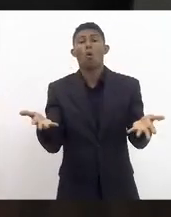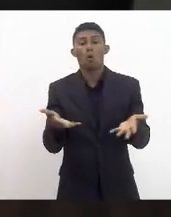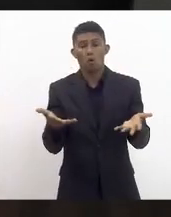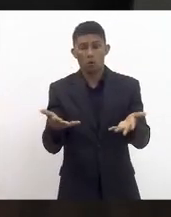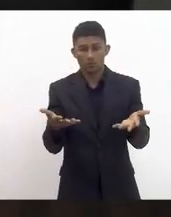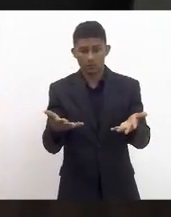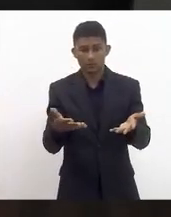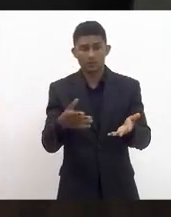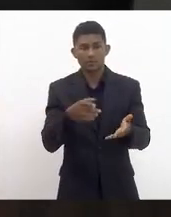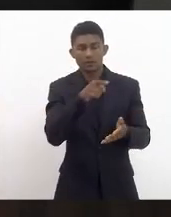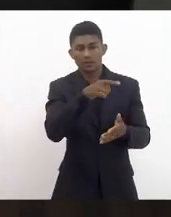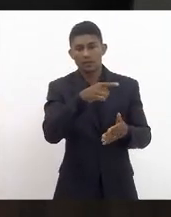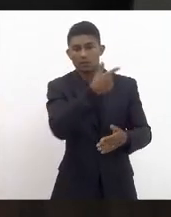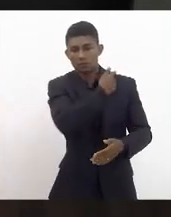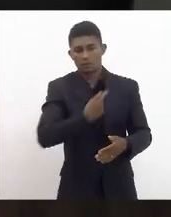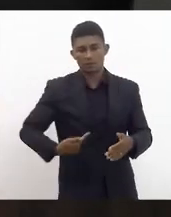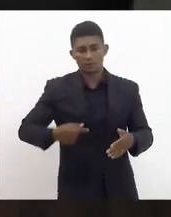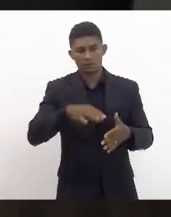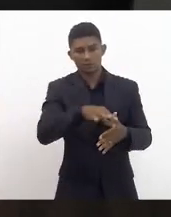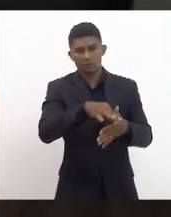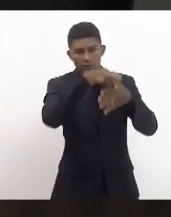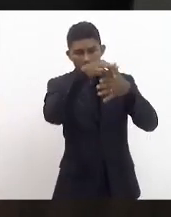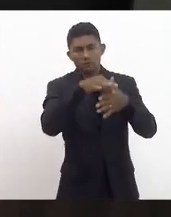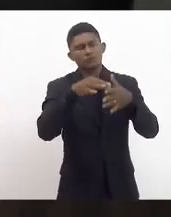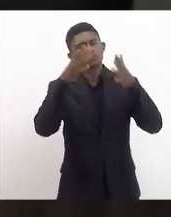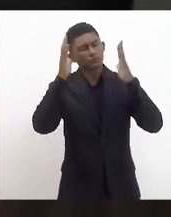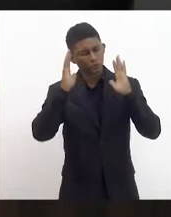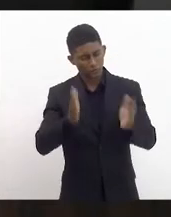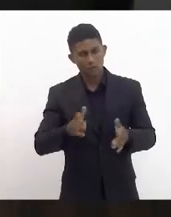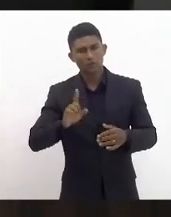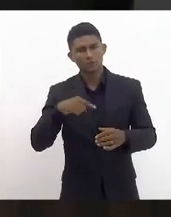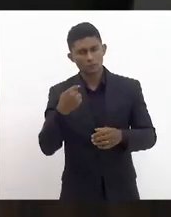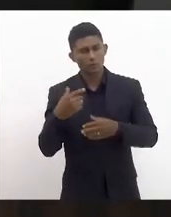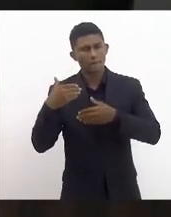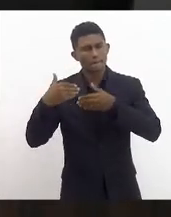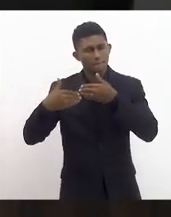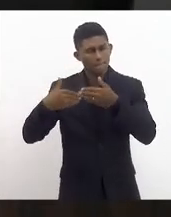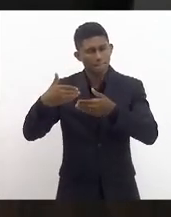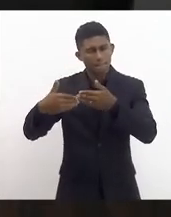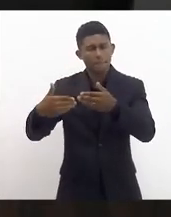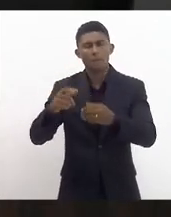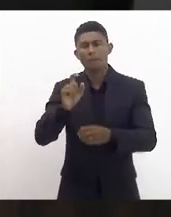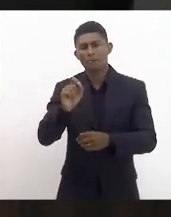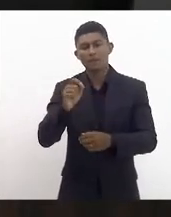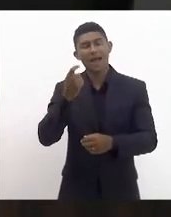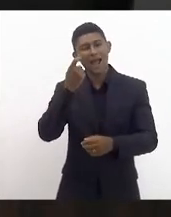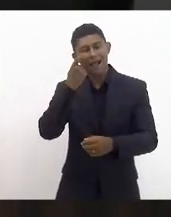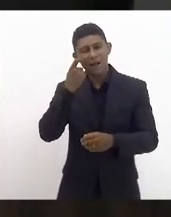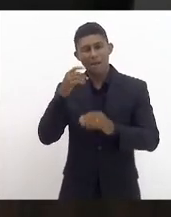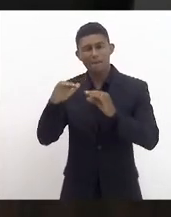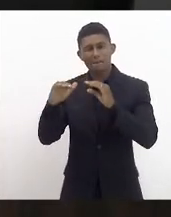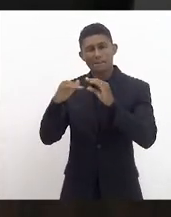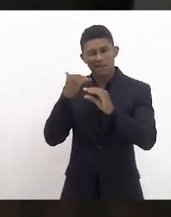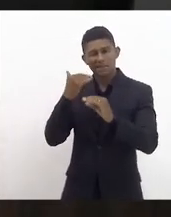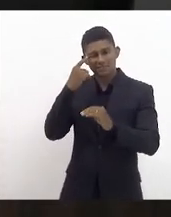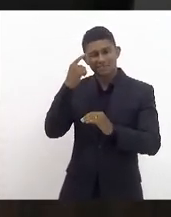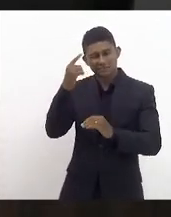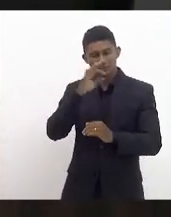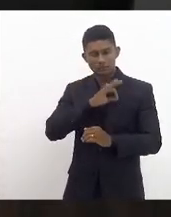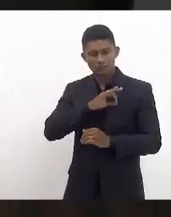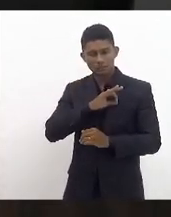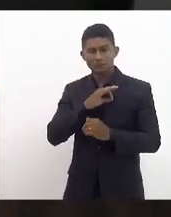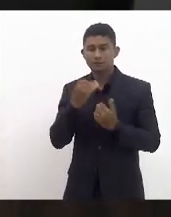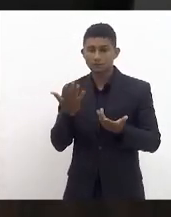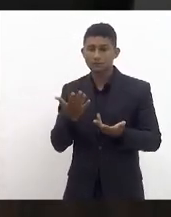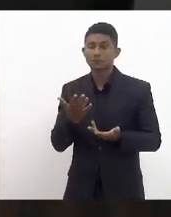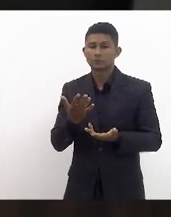estamos bem encaminhados da volta da mensagem do piso, mas com alguns compromissos. E